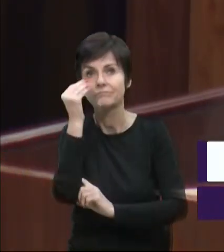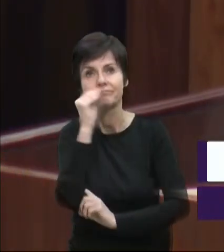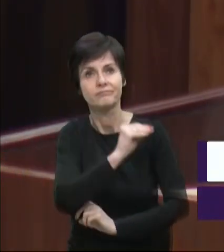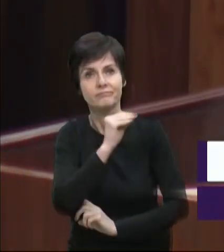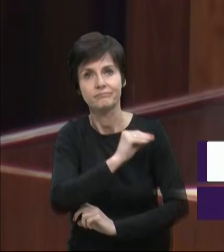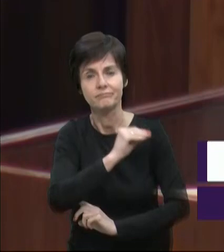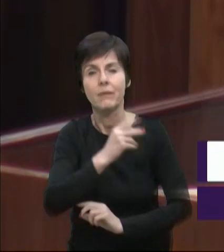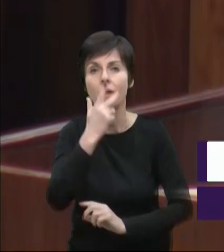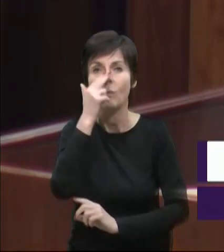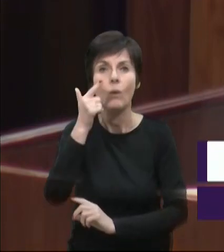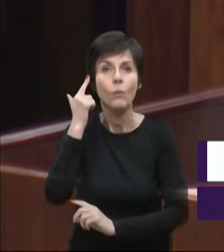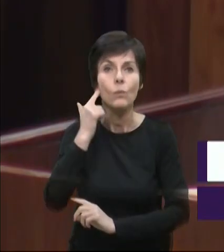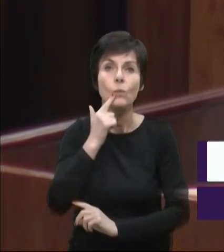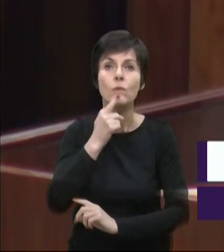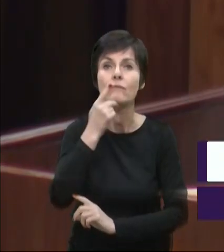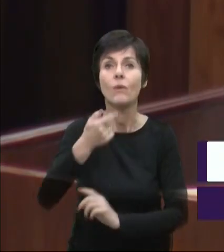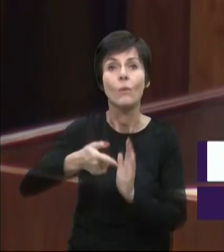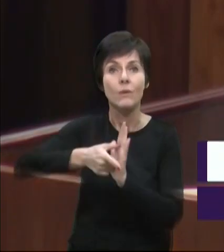Carinhato citou.